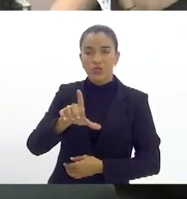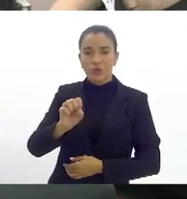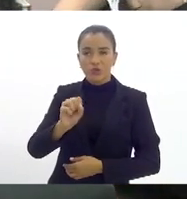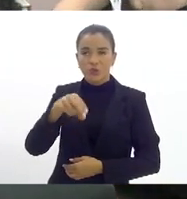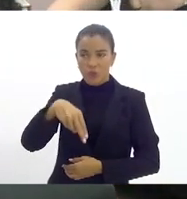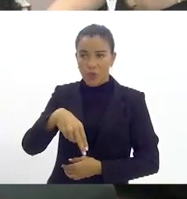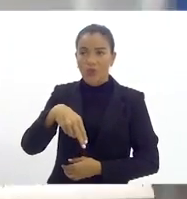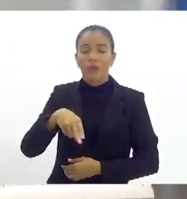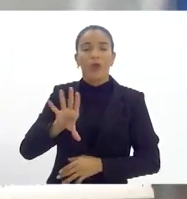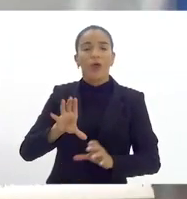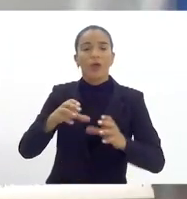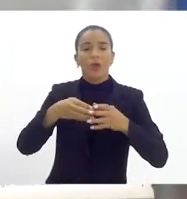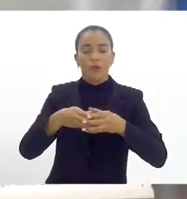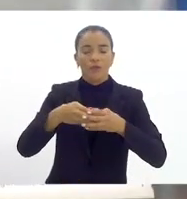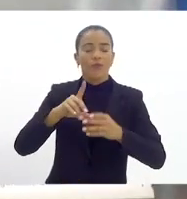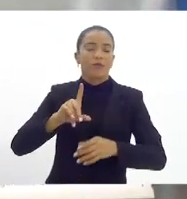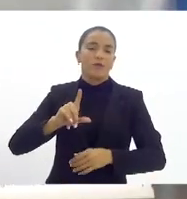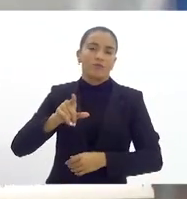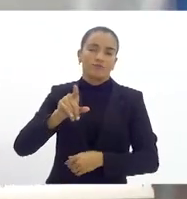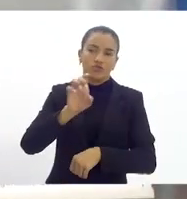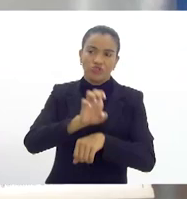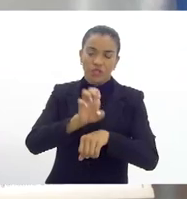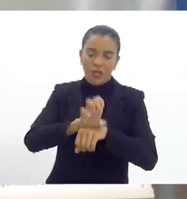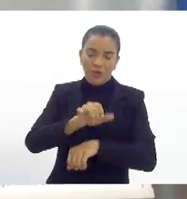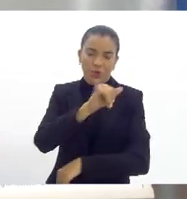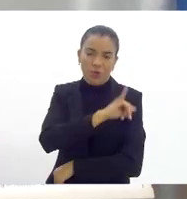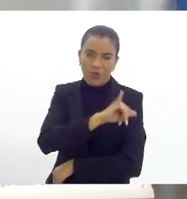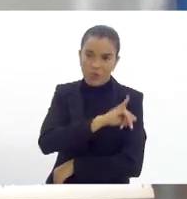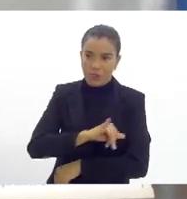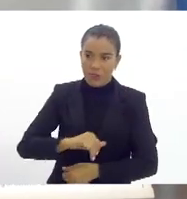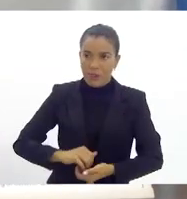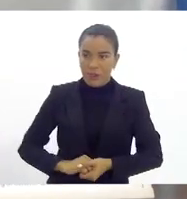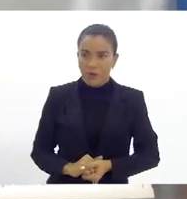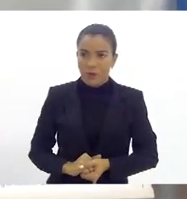Nacional de Trabalhadores de ensino superior do Estado do Rio de Janeiro